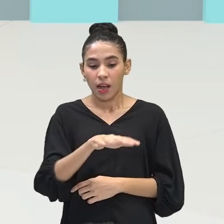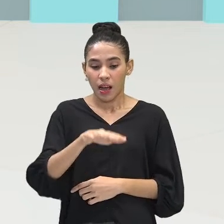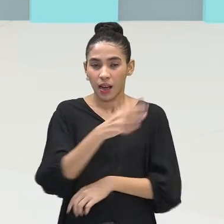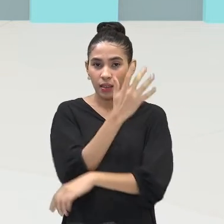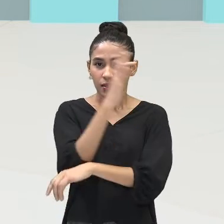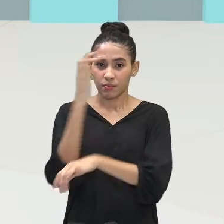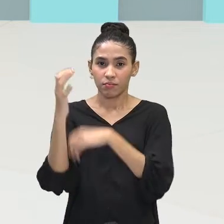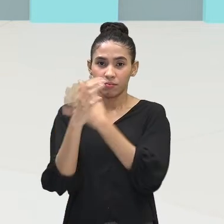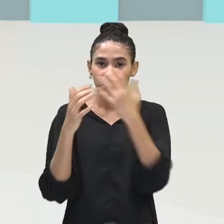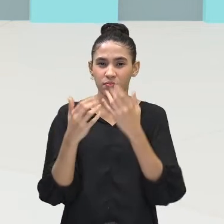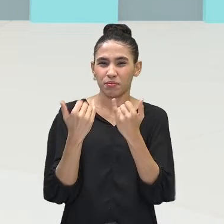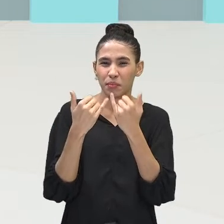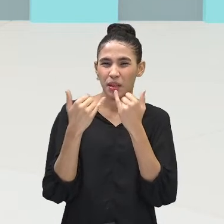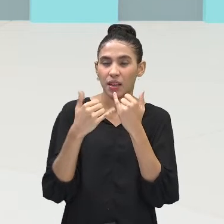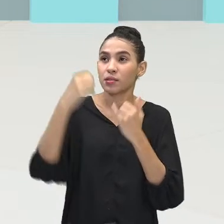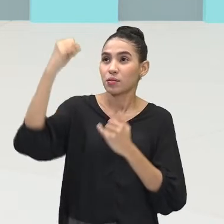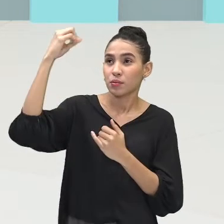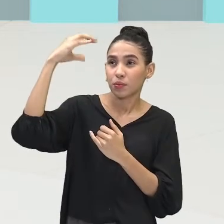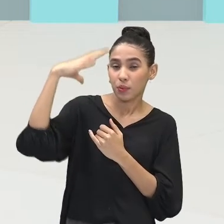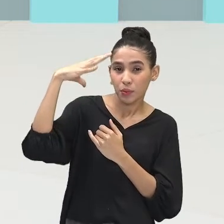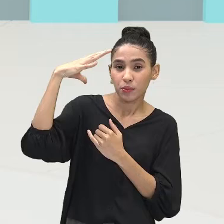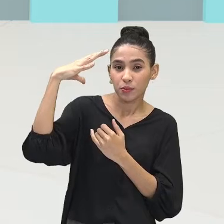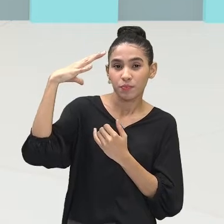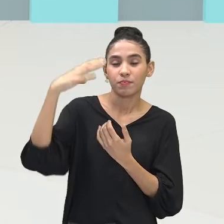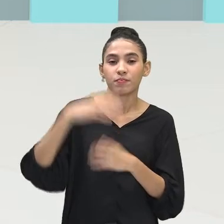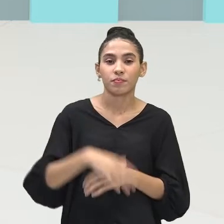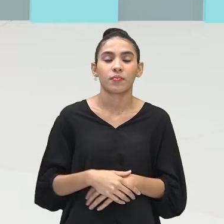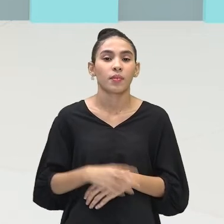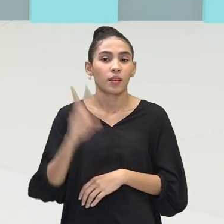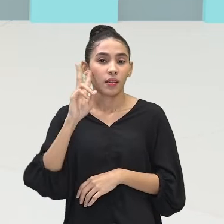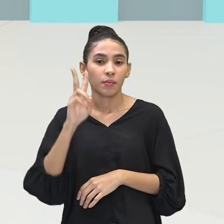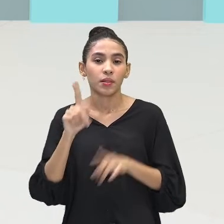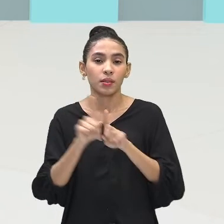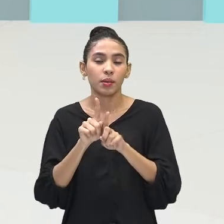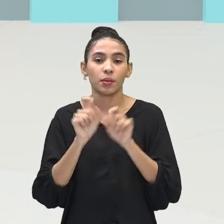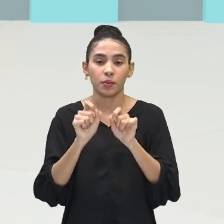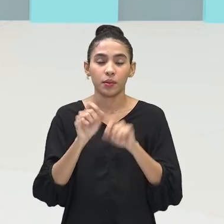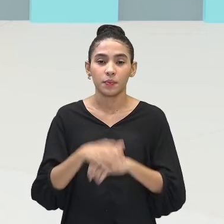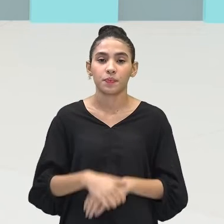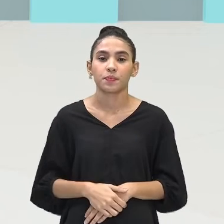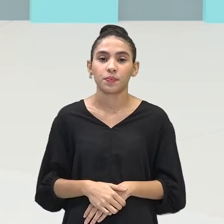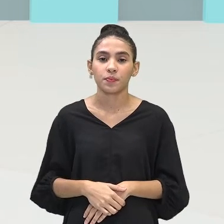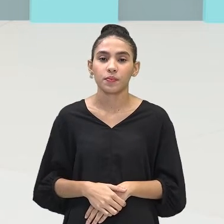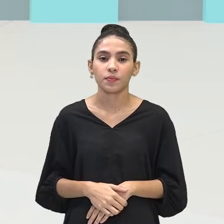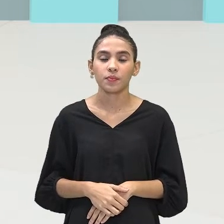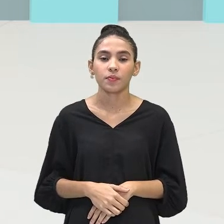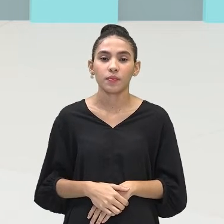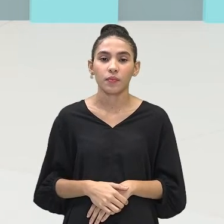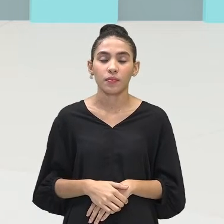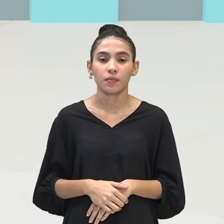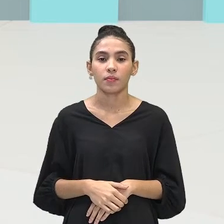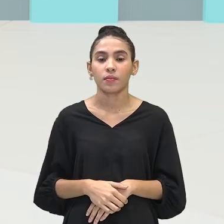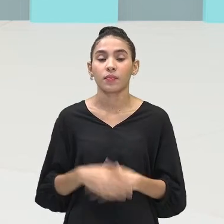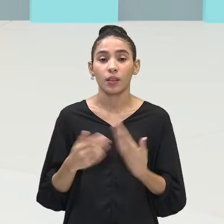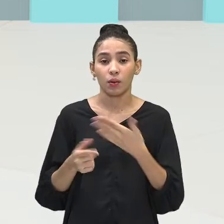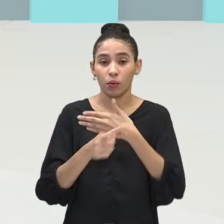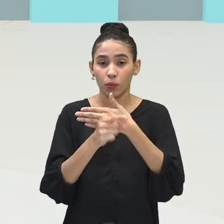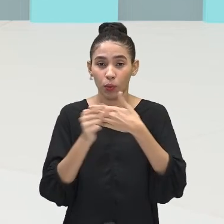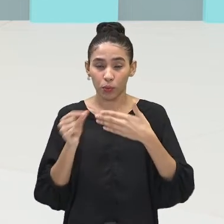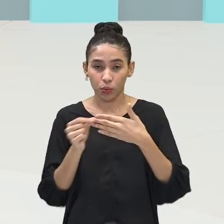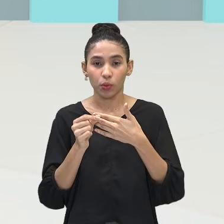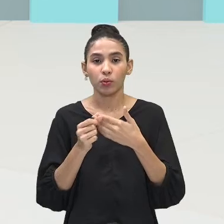luz, então ele vai fazendo essa exaltação. Lembrando também que esse livro, essa obra, vai